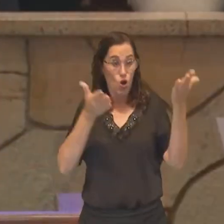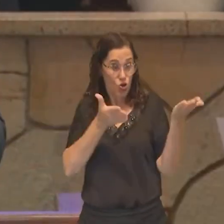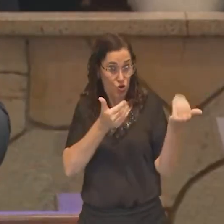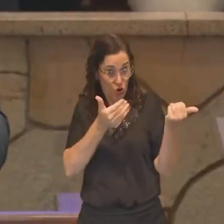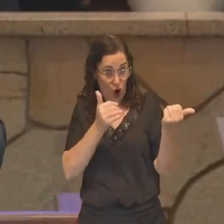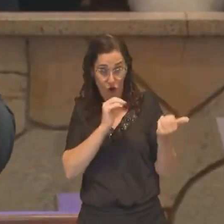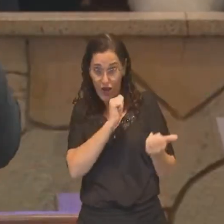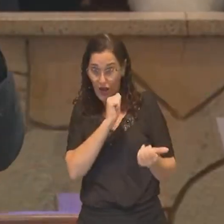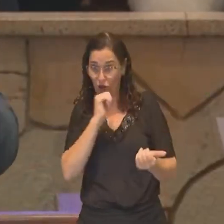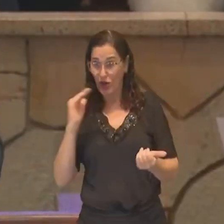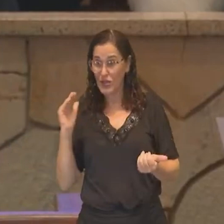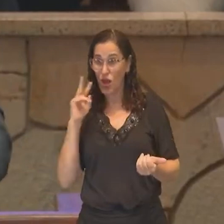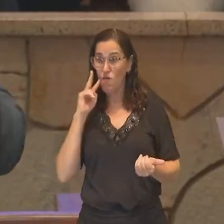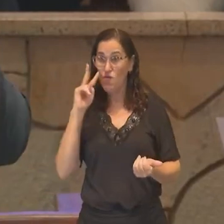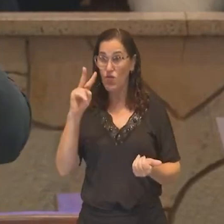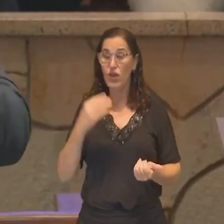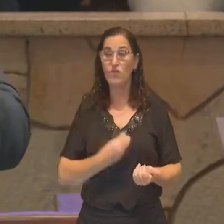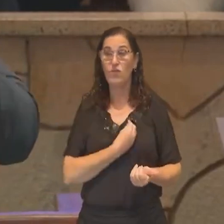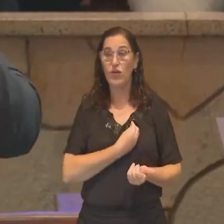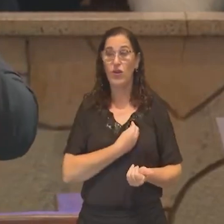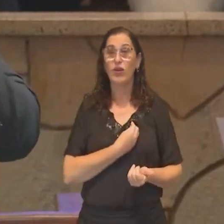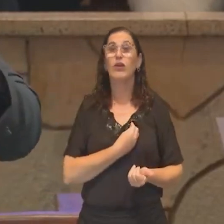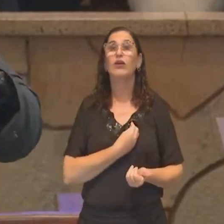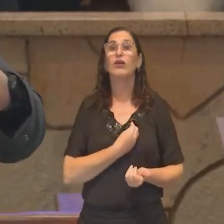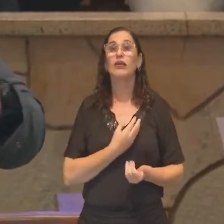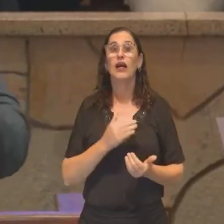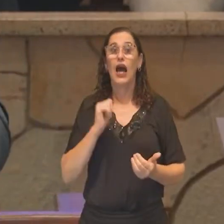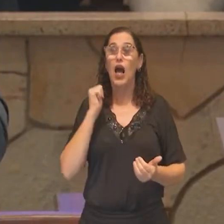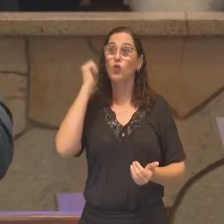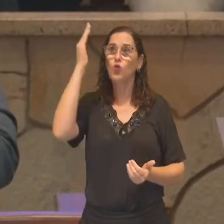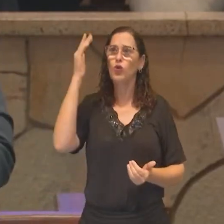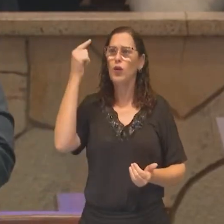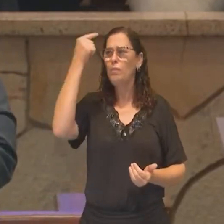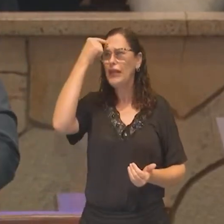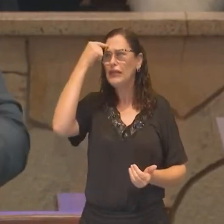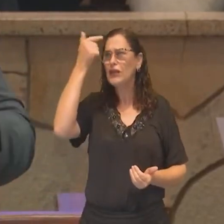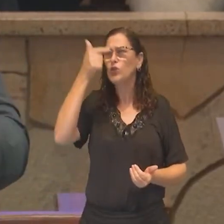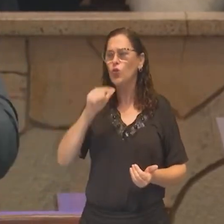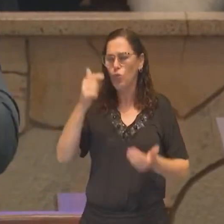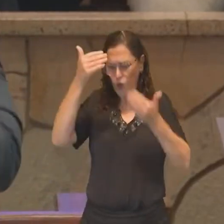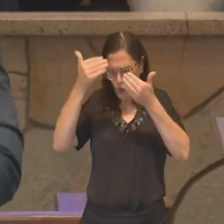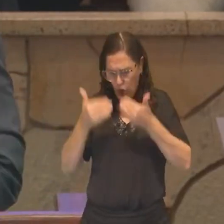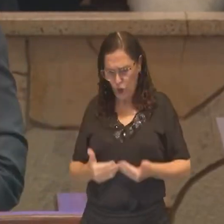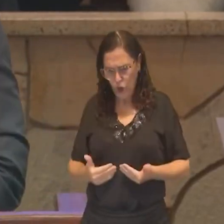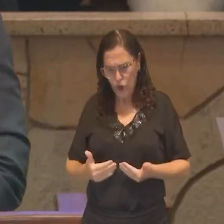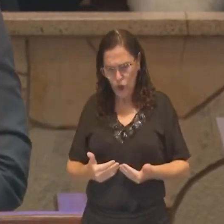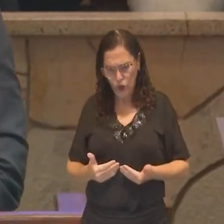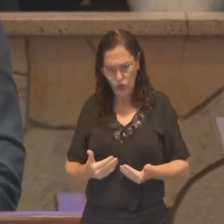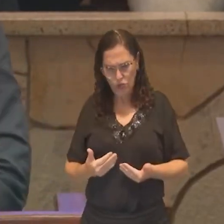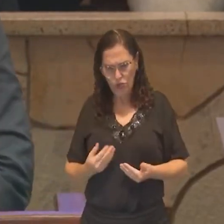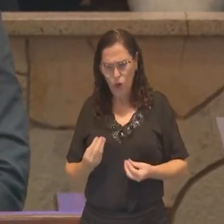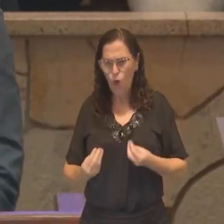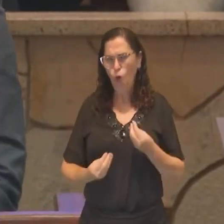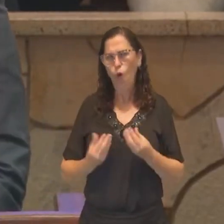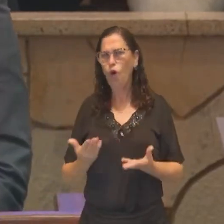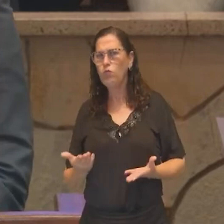você adolescente, olhar para a sua vida, você adulto, nós repensarmos a nossa conduta, os nossos